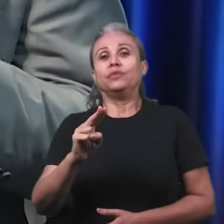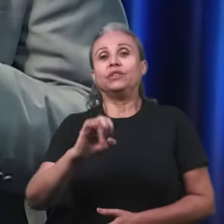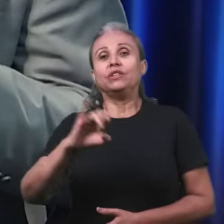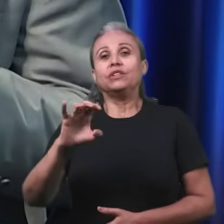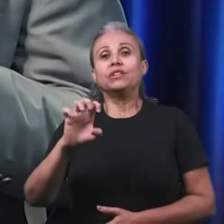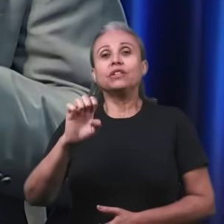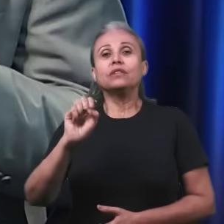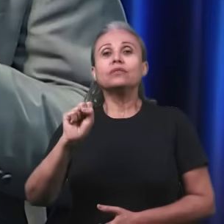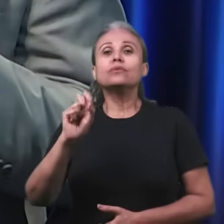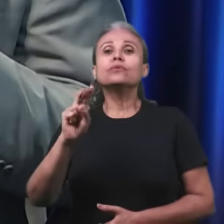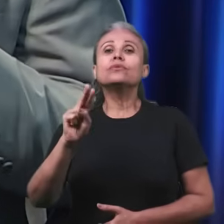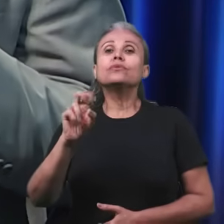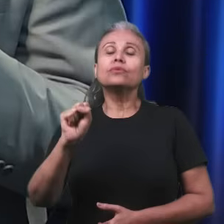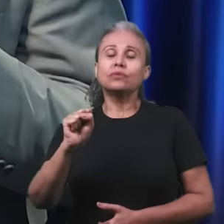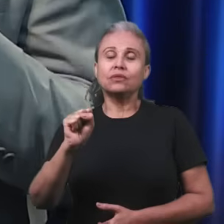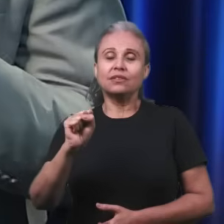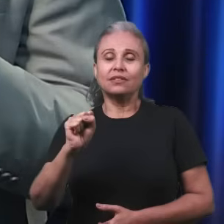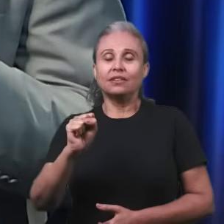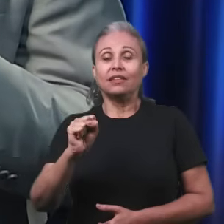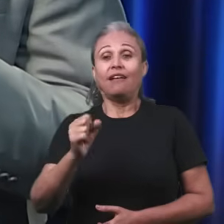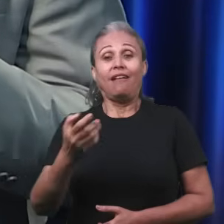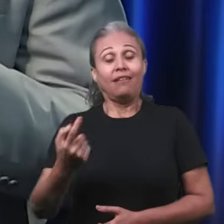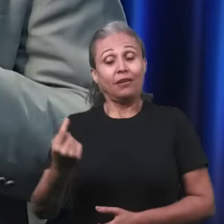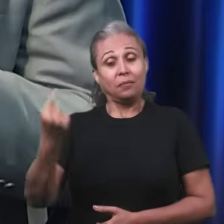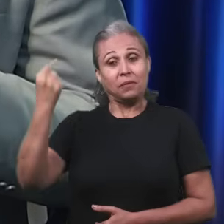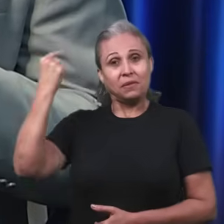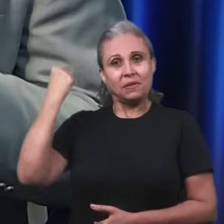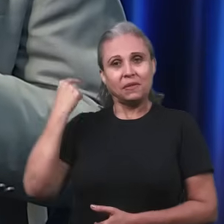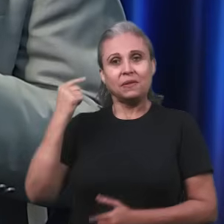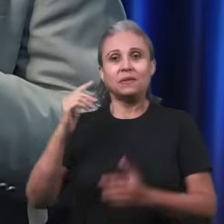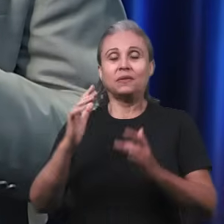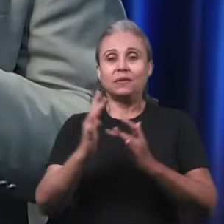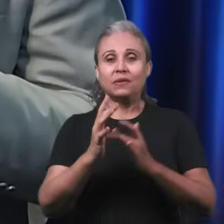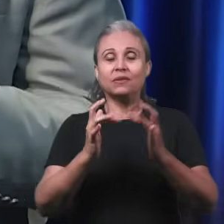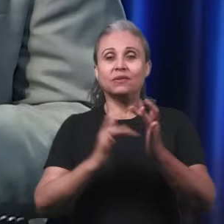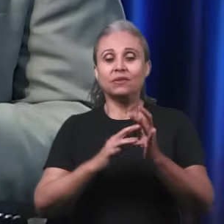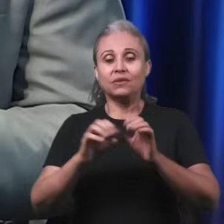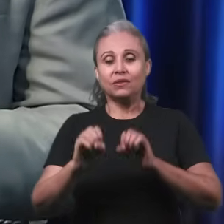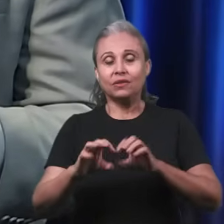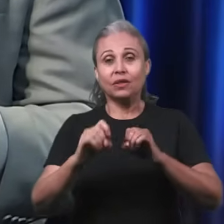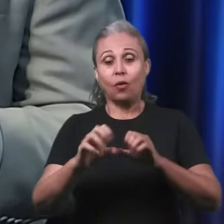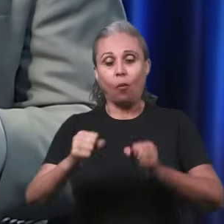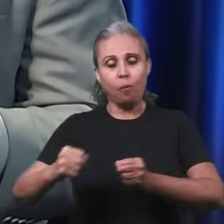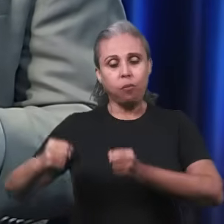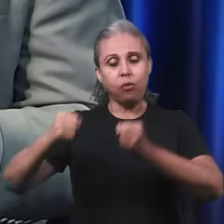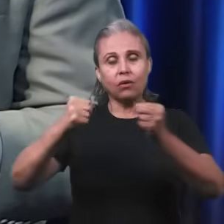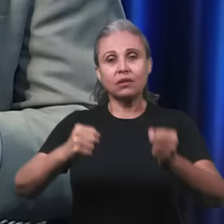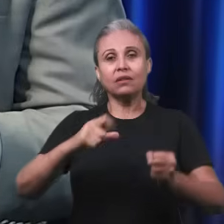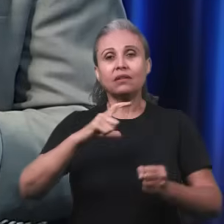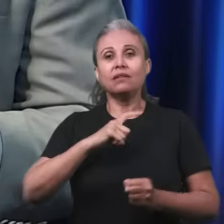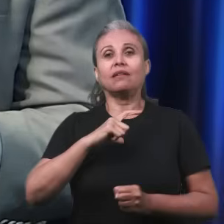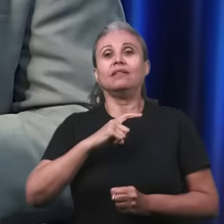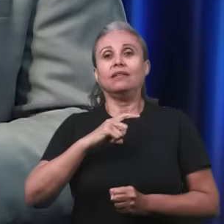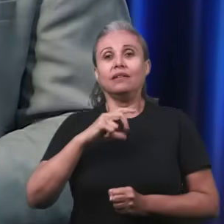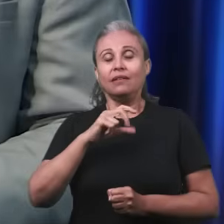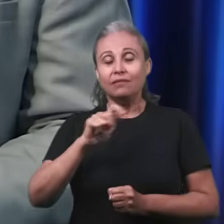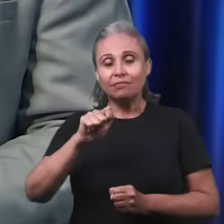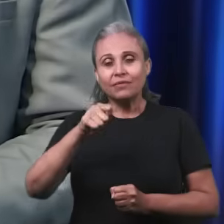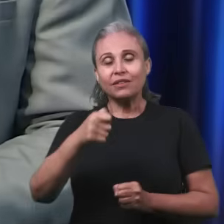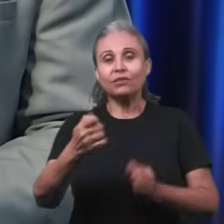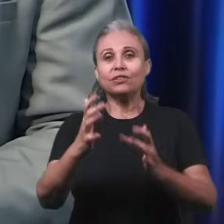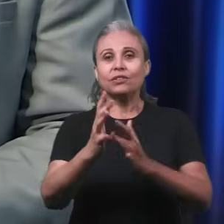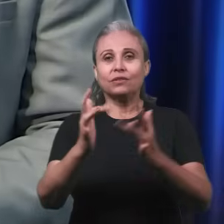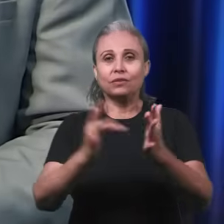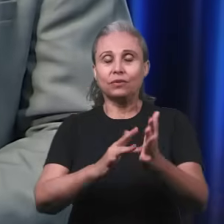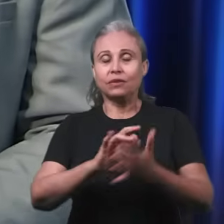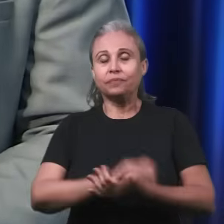Jesus ensinou o valor do nome dele, o poder do nome dele, e os discípulos aprenderam isso. A igreja primitiva viveu isso, né? Então a